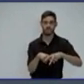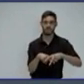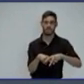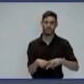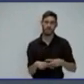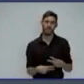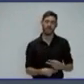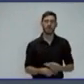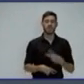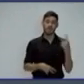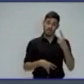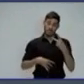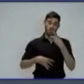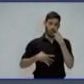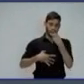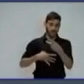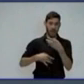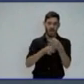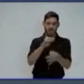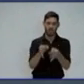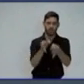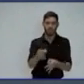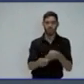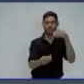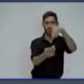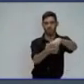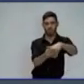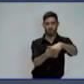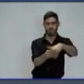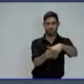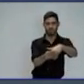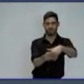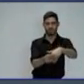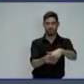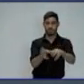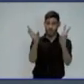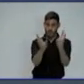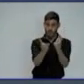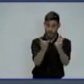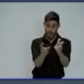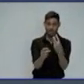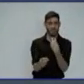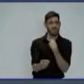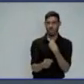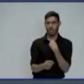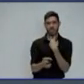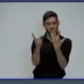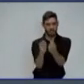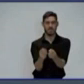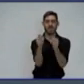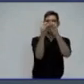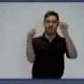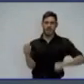Segunda afirmação em relação à justiça eleitoral. Não podemos admitir um